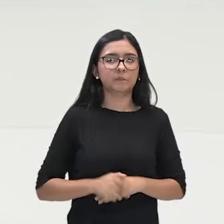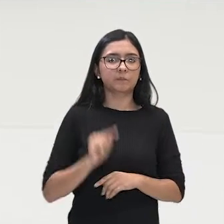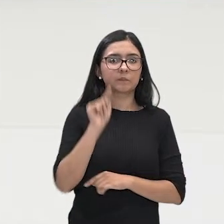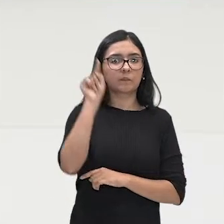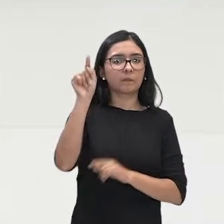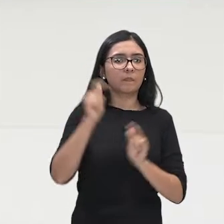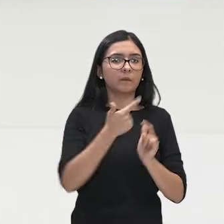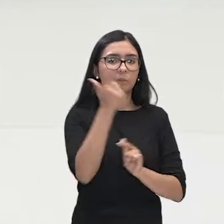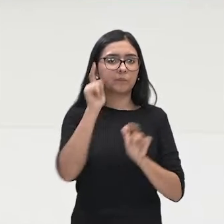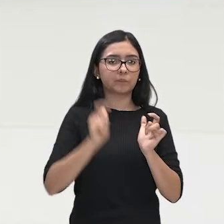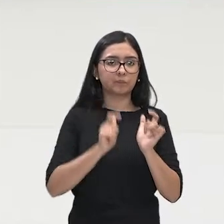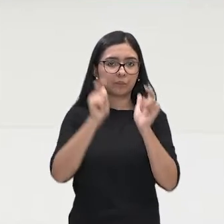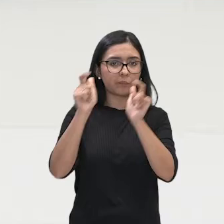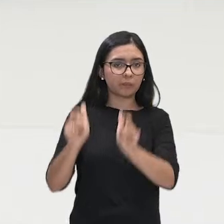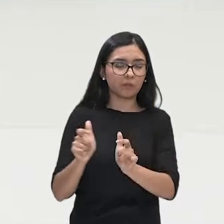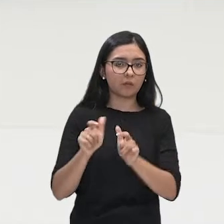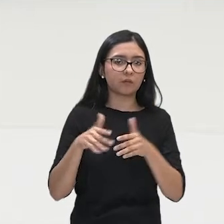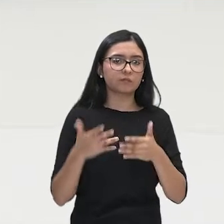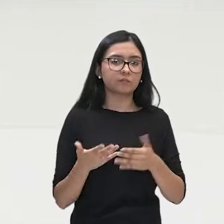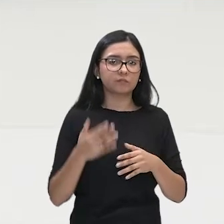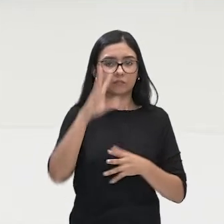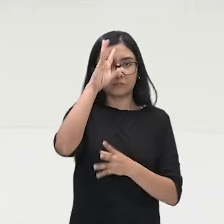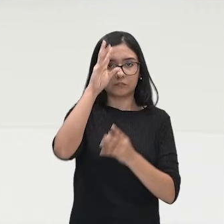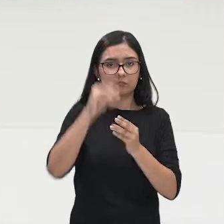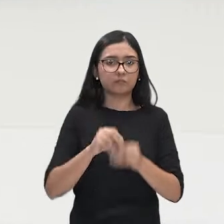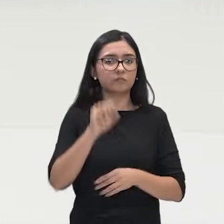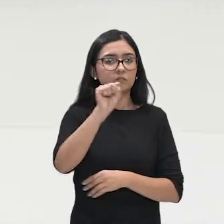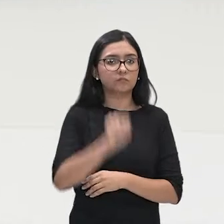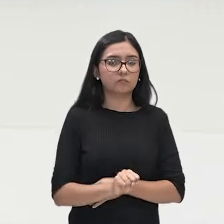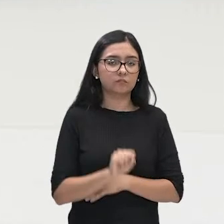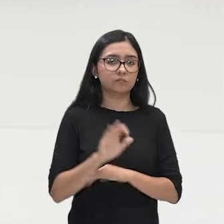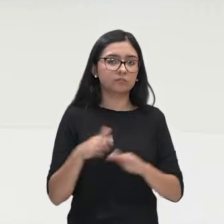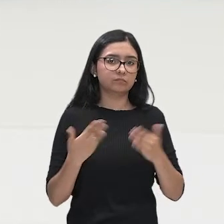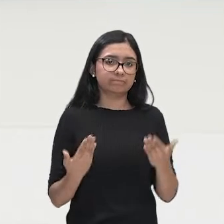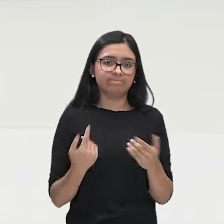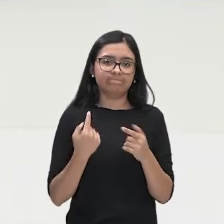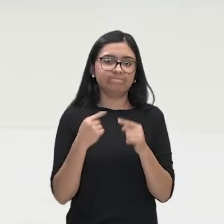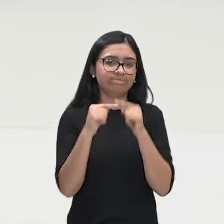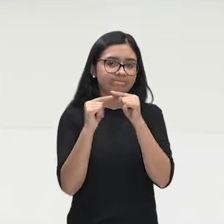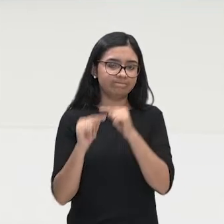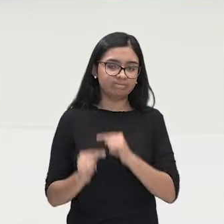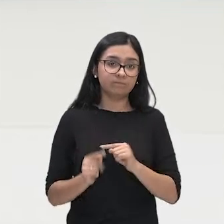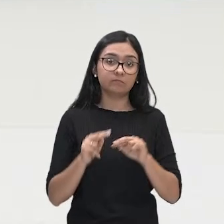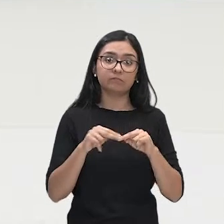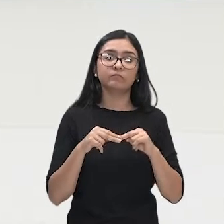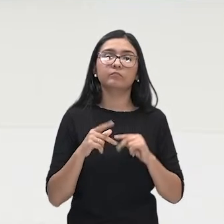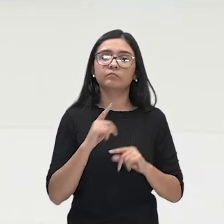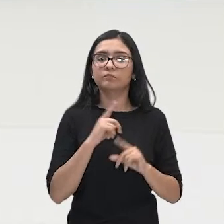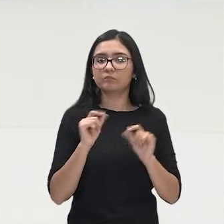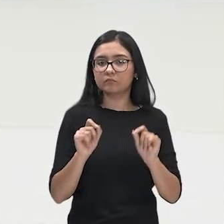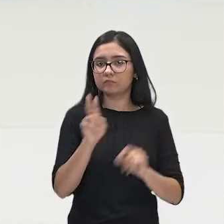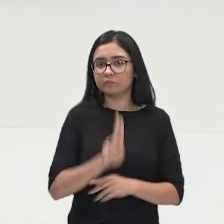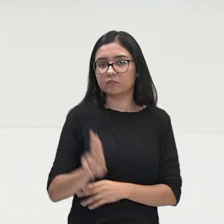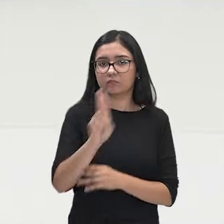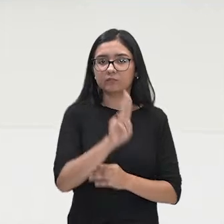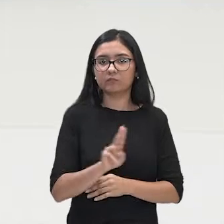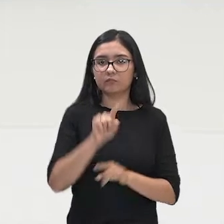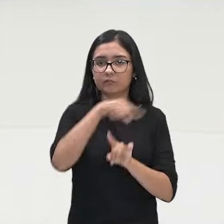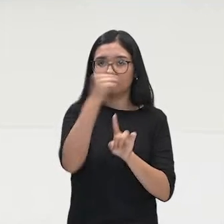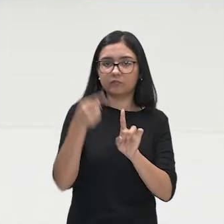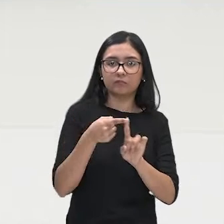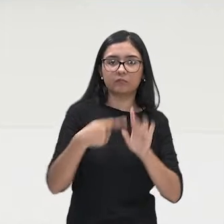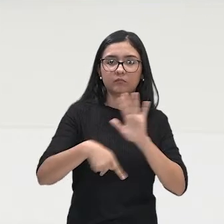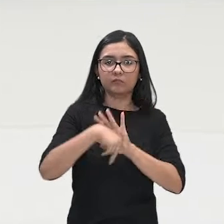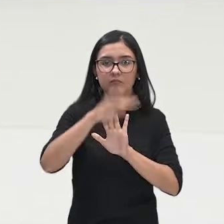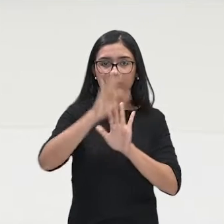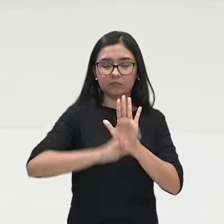lá no Paraná de outra maneira, no Sul, então não dá certo. Por isso, a utilização